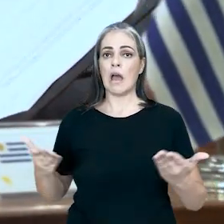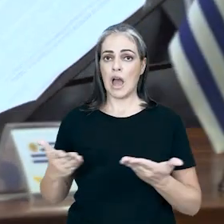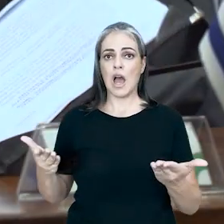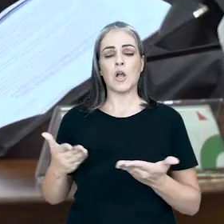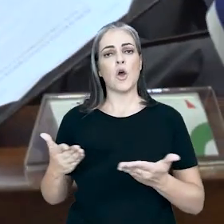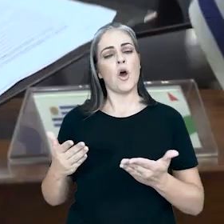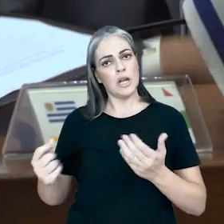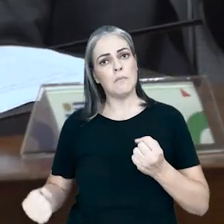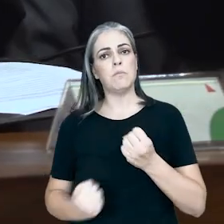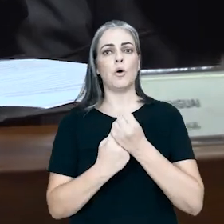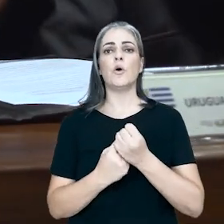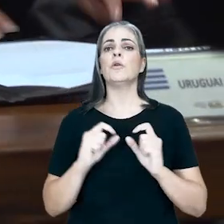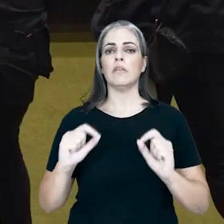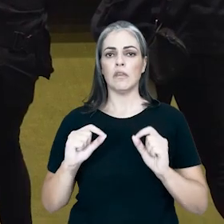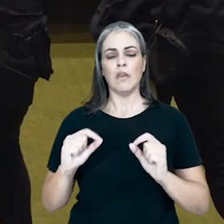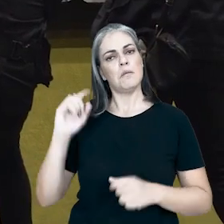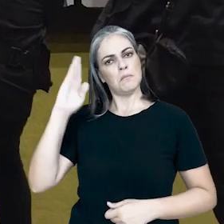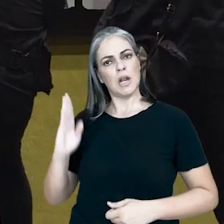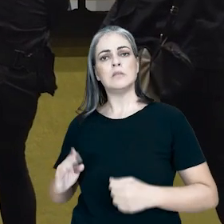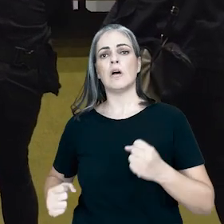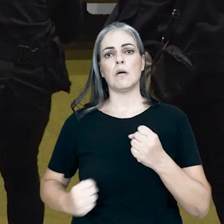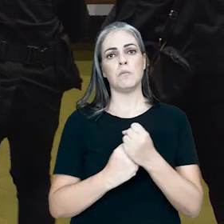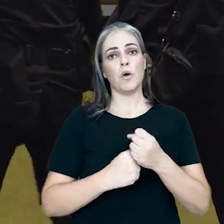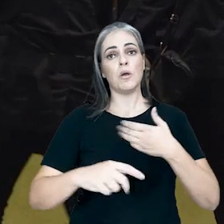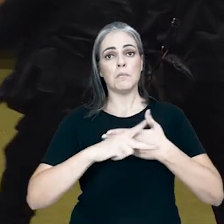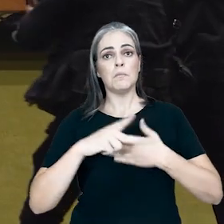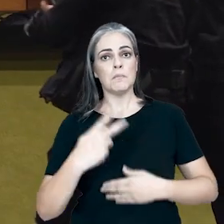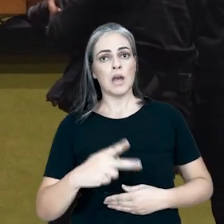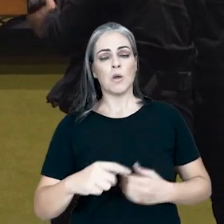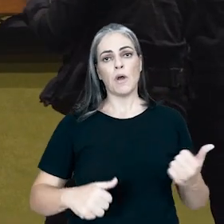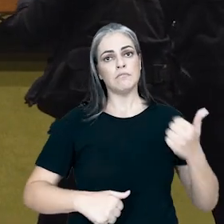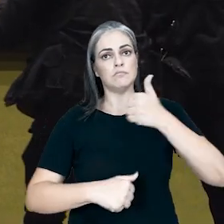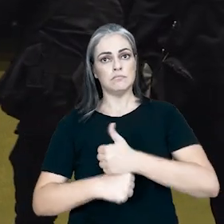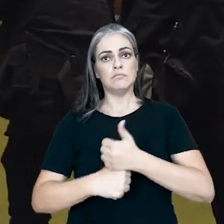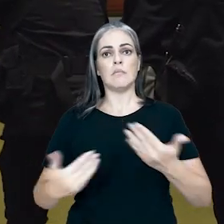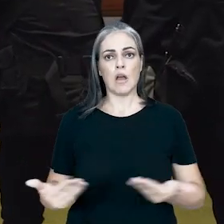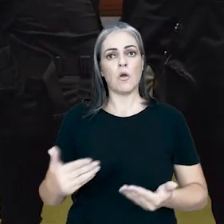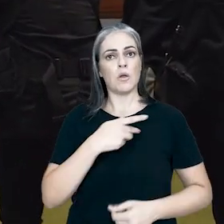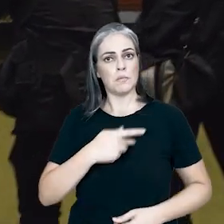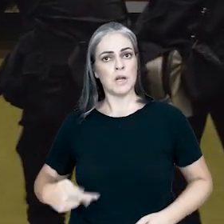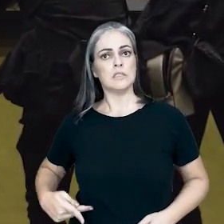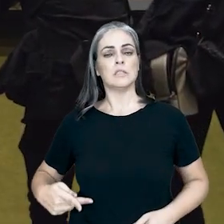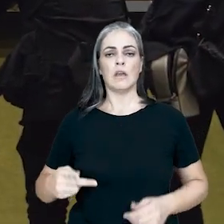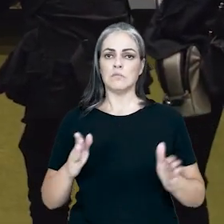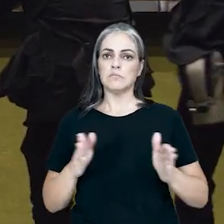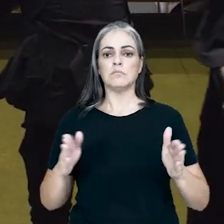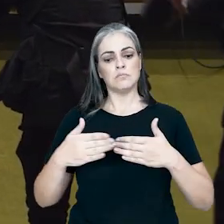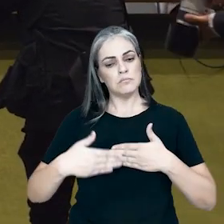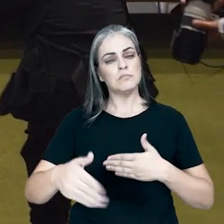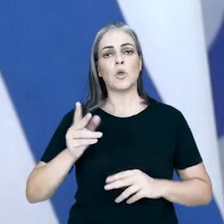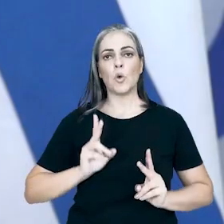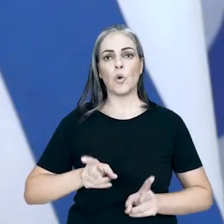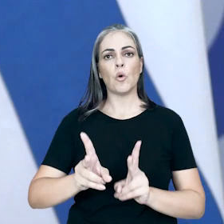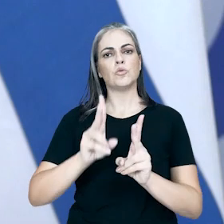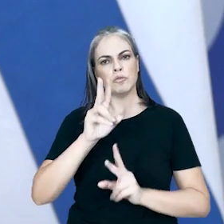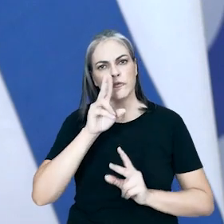desse grupo, e agora dedicar também todo o apoio do Brasil para que o Paraguai, que assume esta presidência, possa